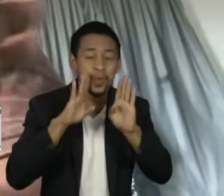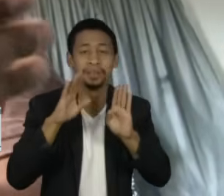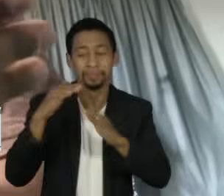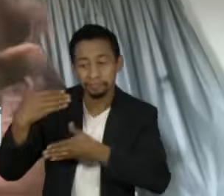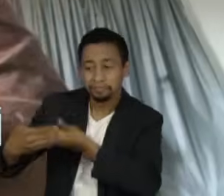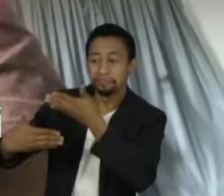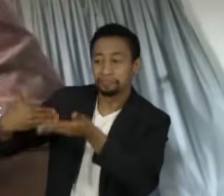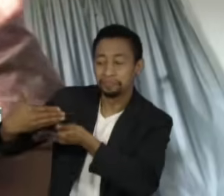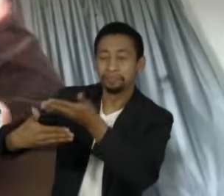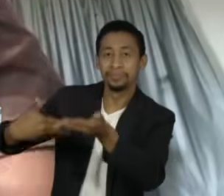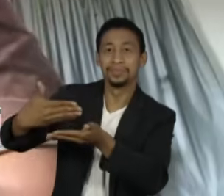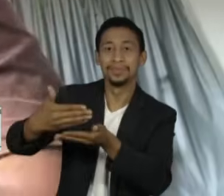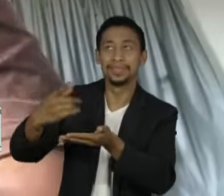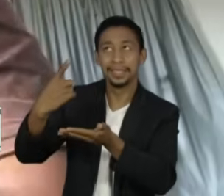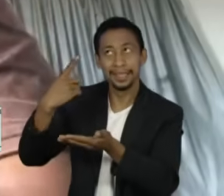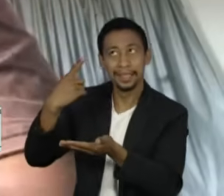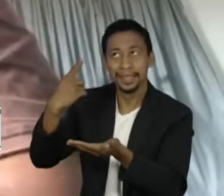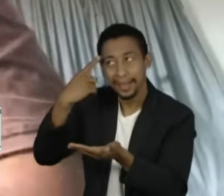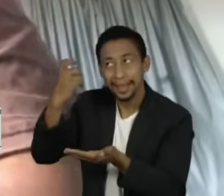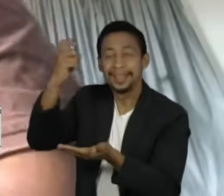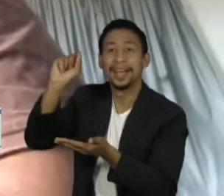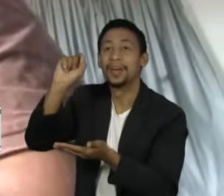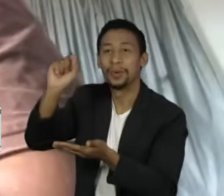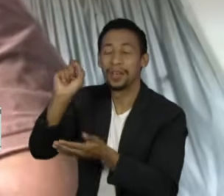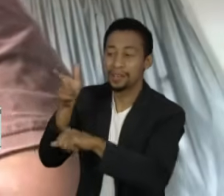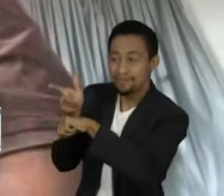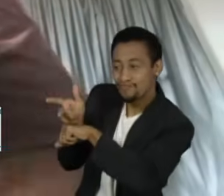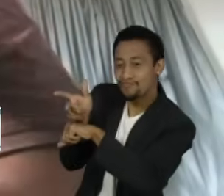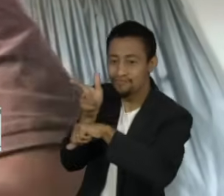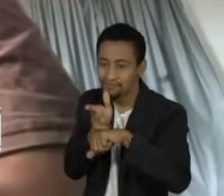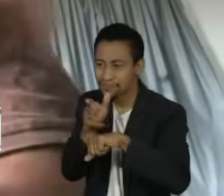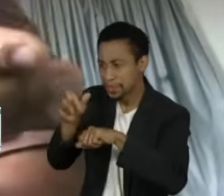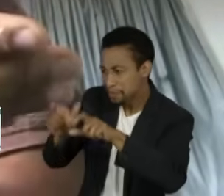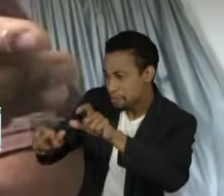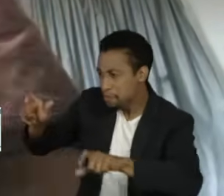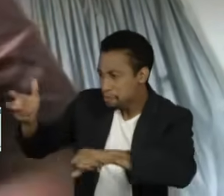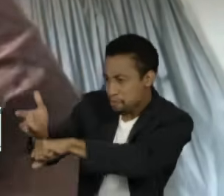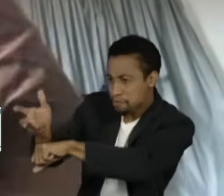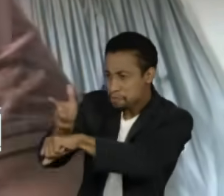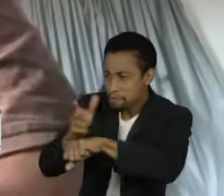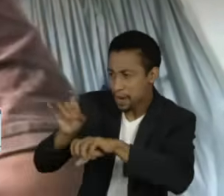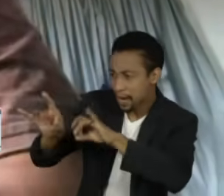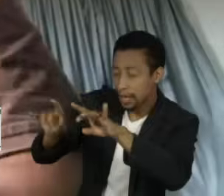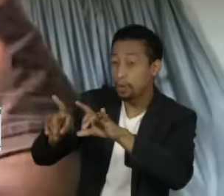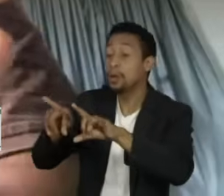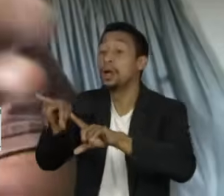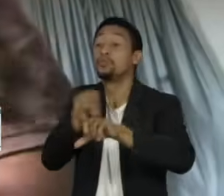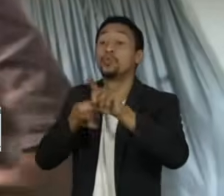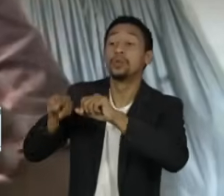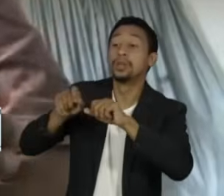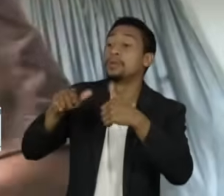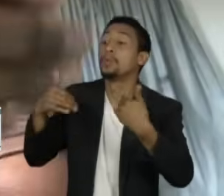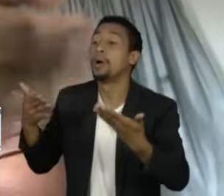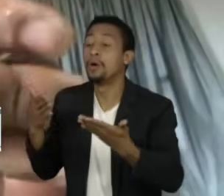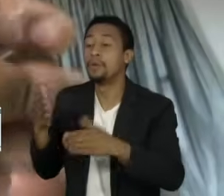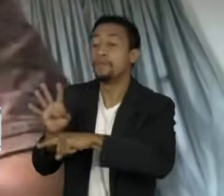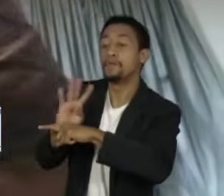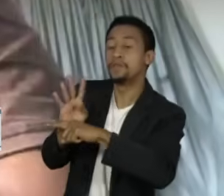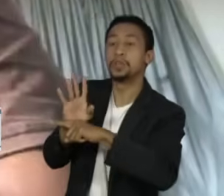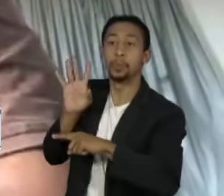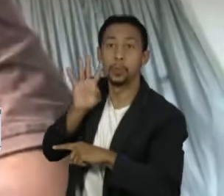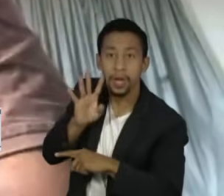eles fizeram, a ideia seria um novo fotógrafo. E aí selecionaram 9 fotógrafos, cada um de uma